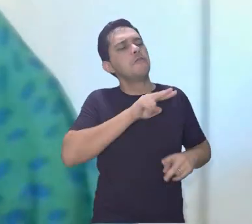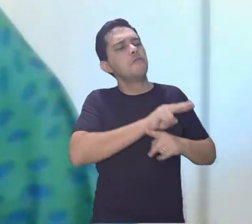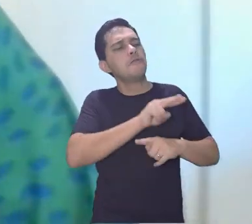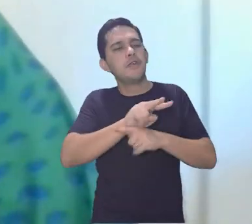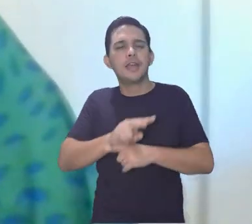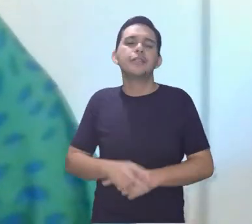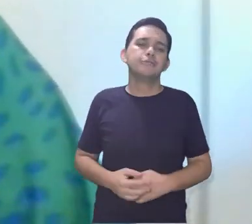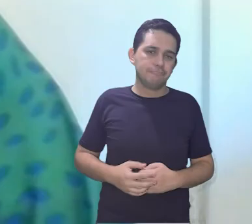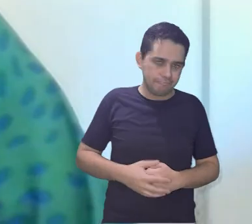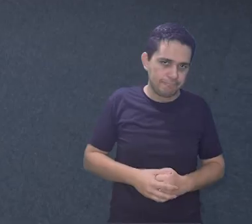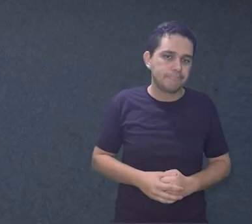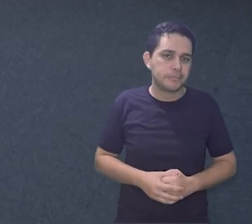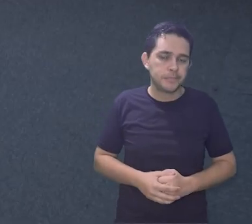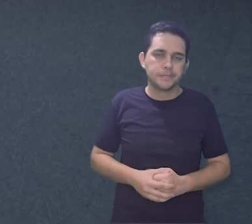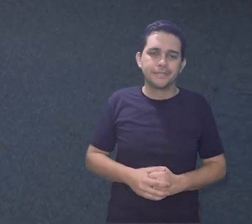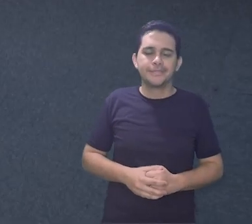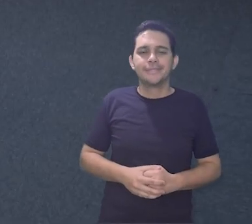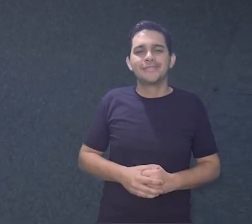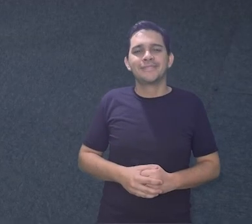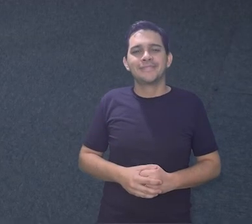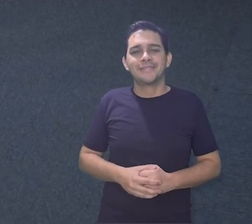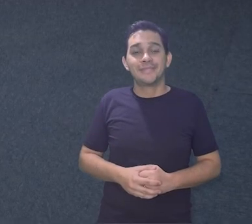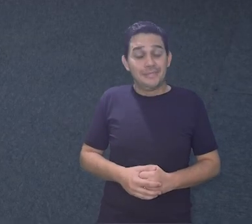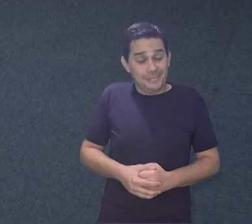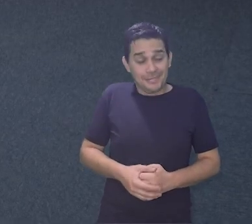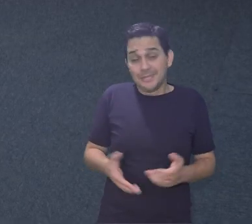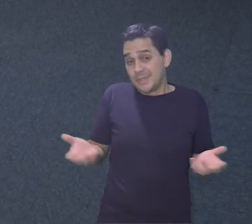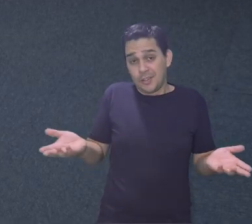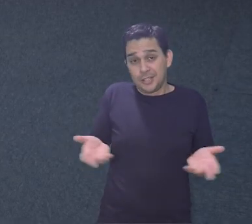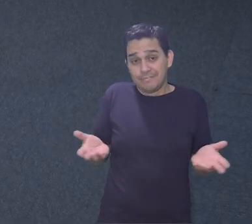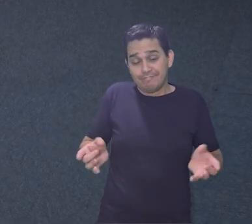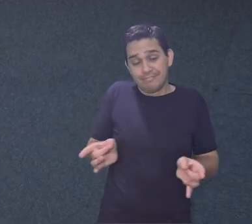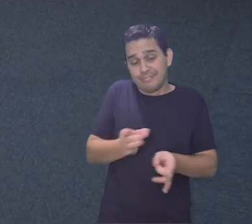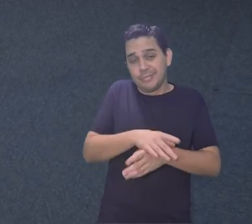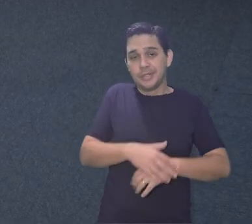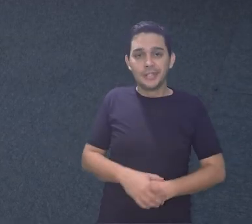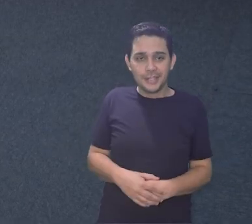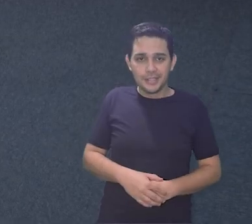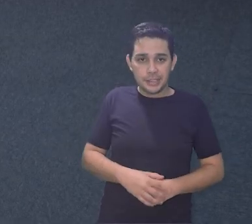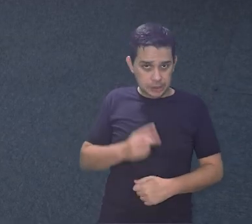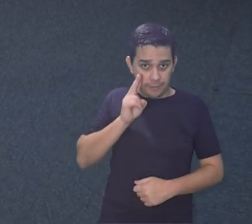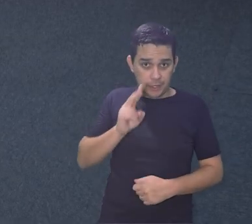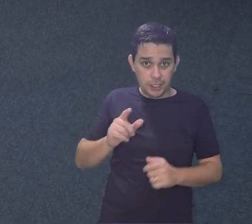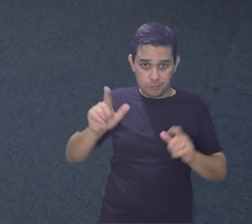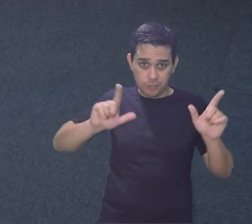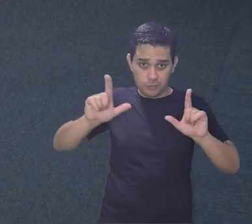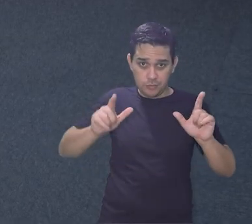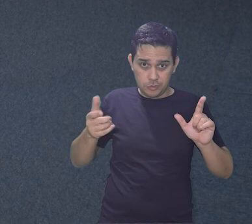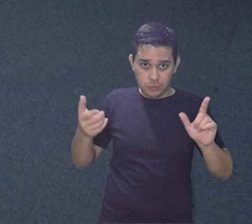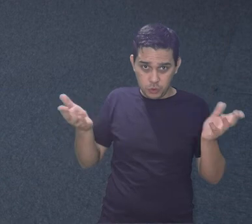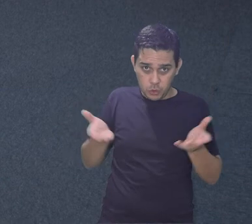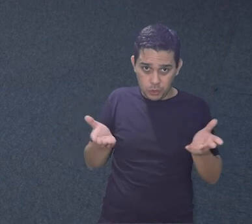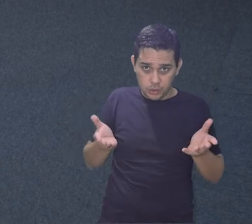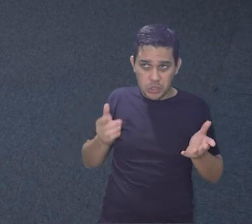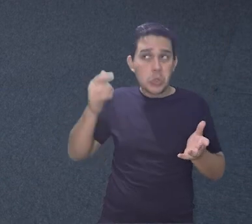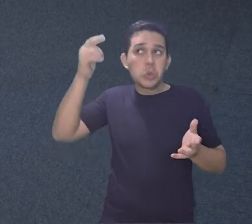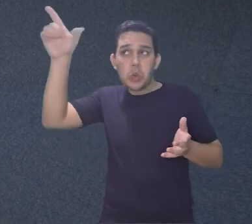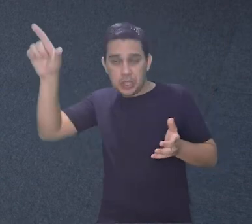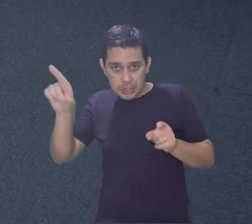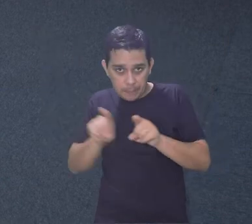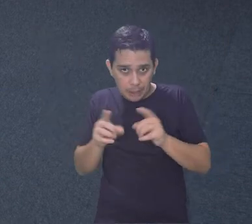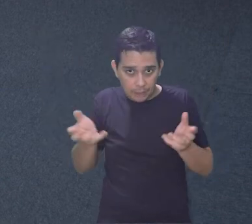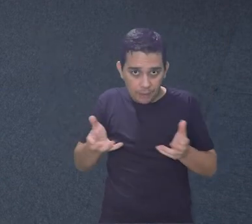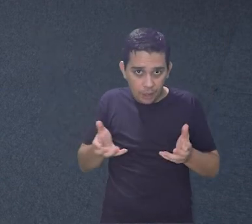de política pública. E nós ficamos por aqui. Para rever esta ou outra edição, acesse o canal do MPRJ no